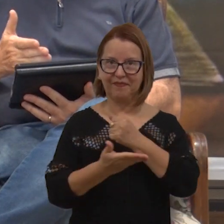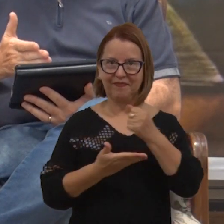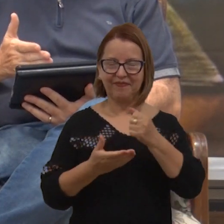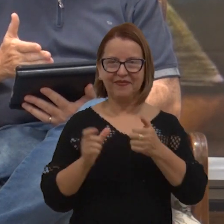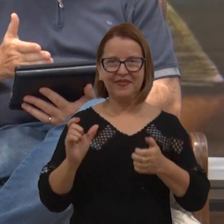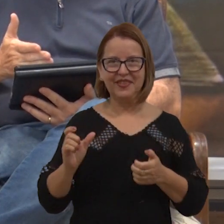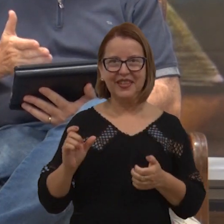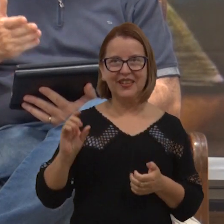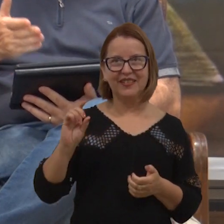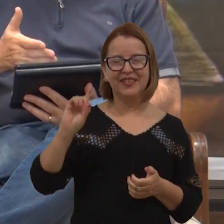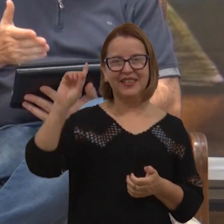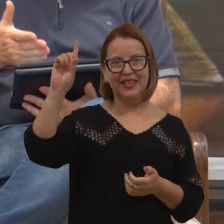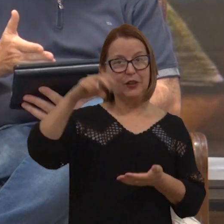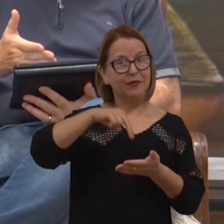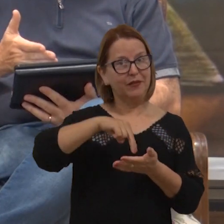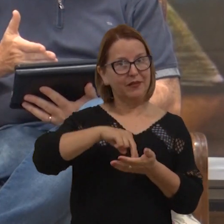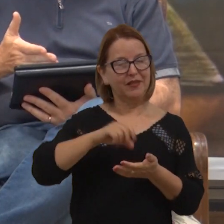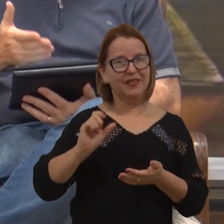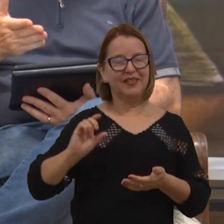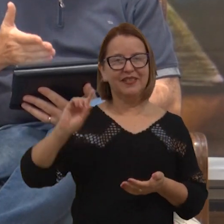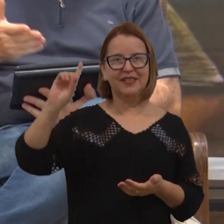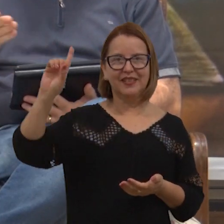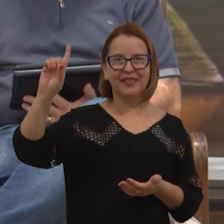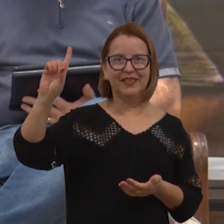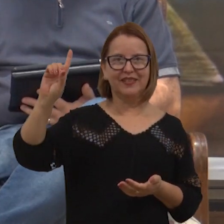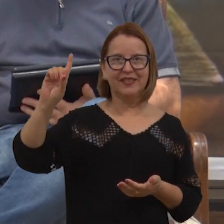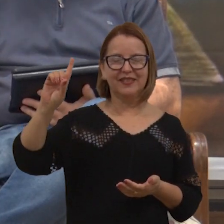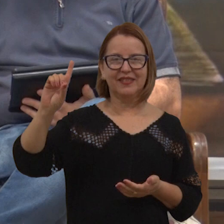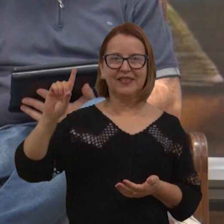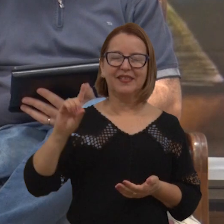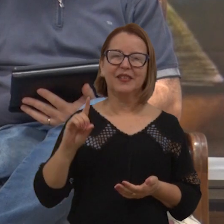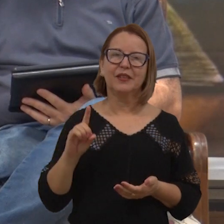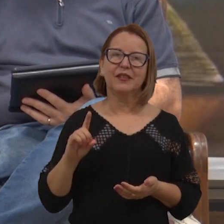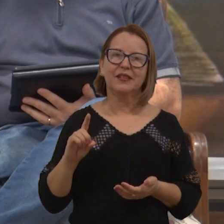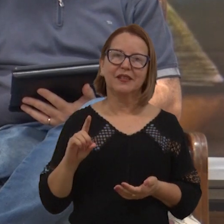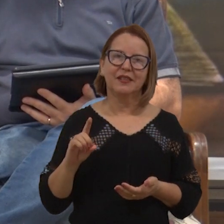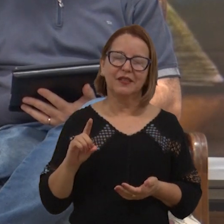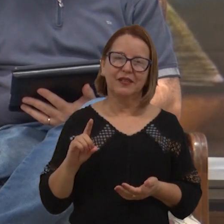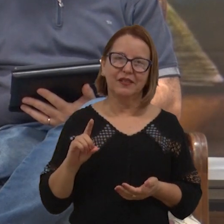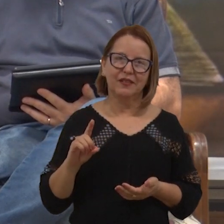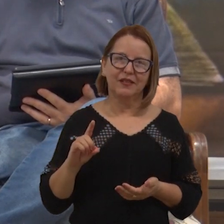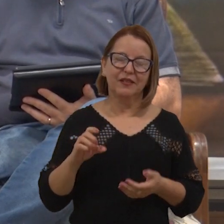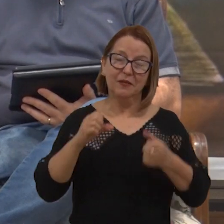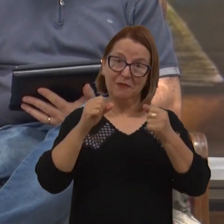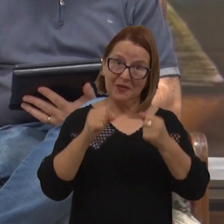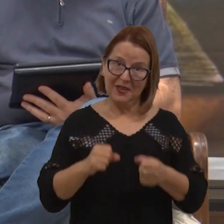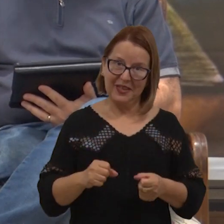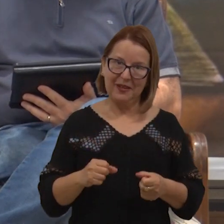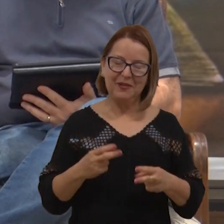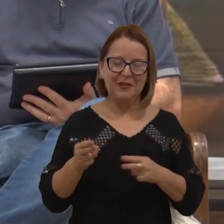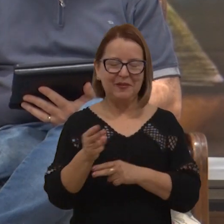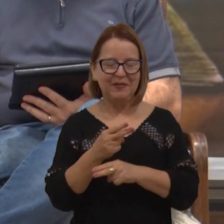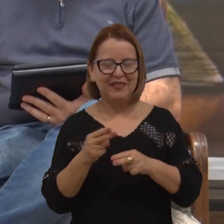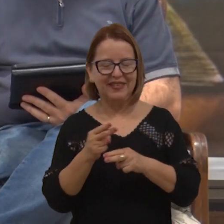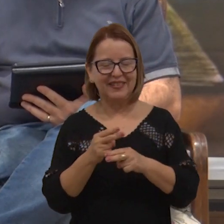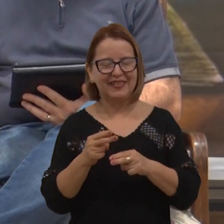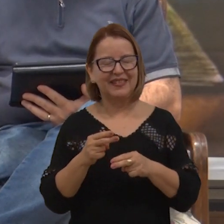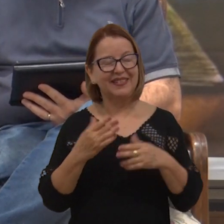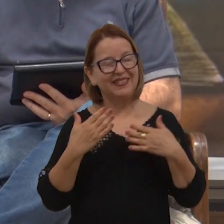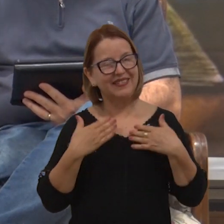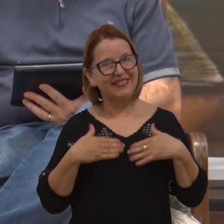baseado na palavra, firmados na palavra, é onde nós temos que buscar essa nossa